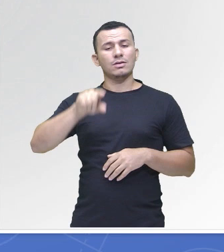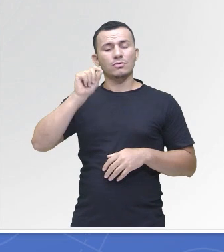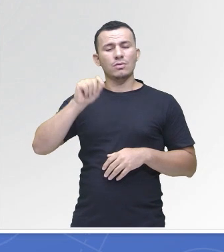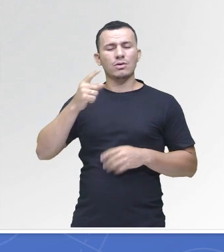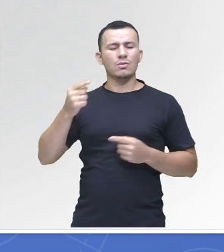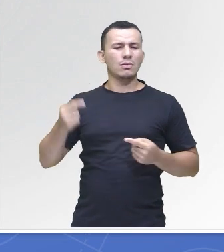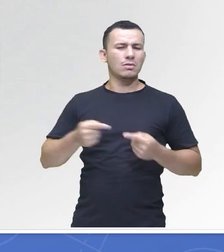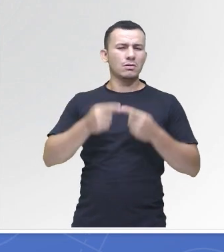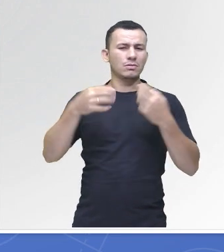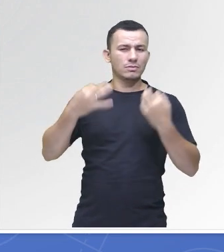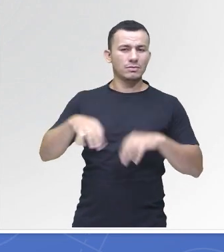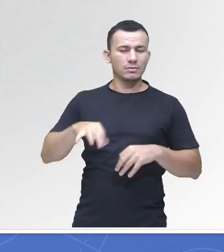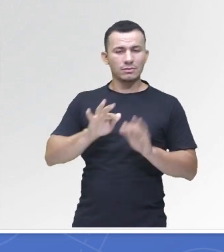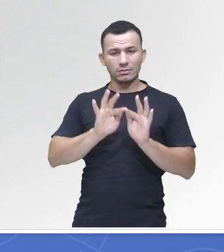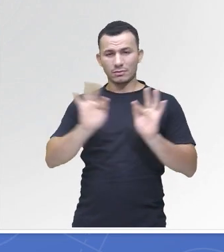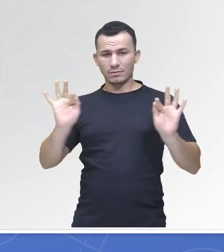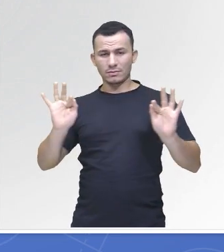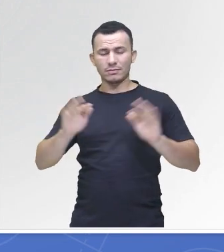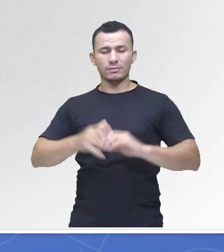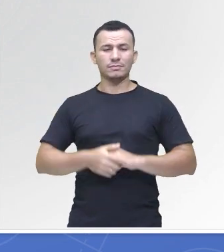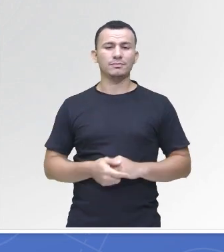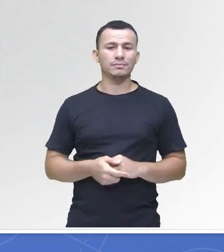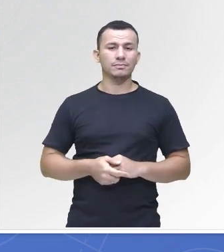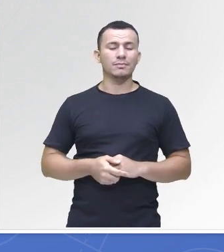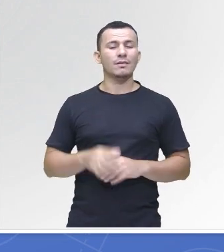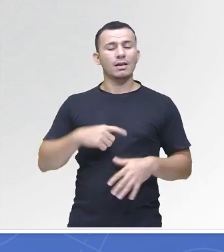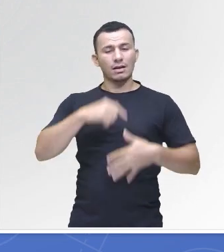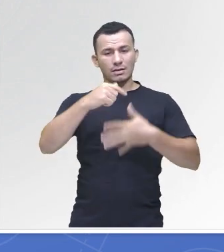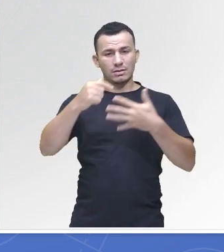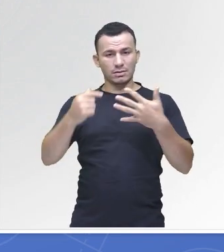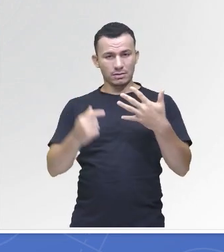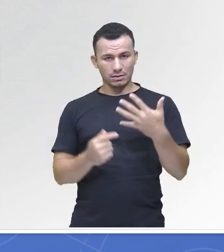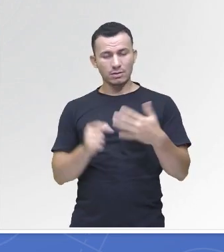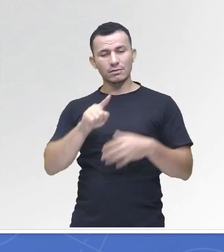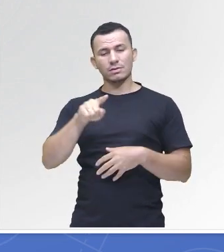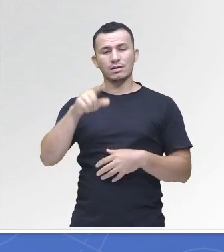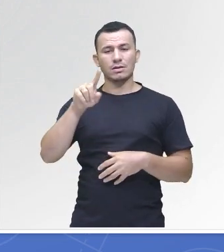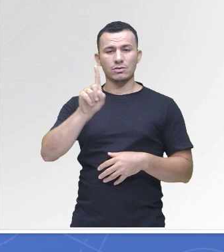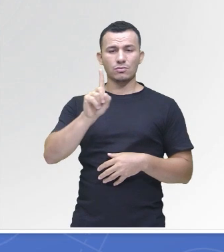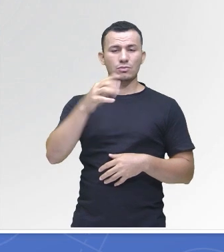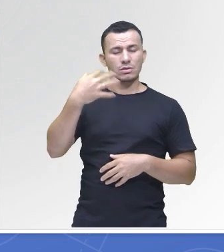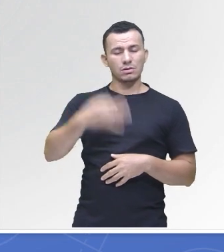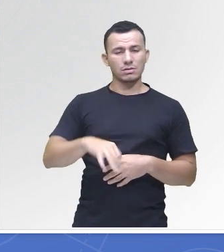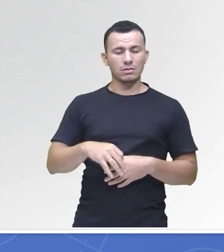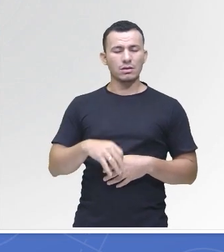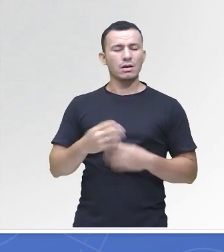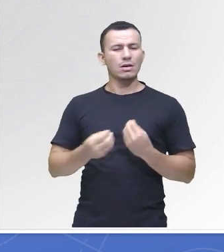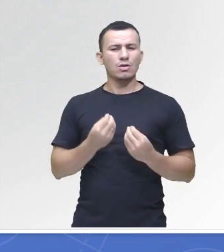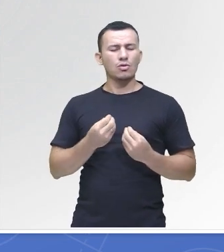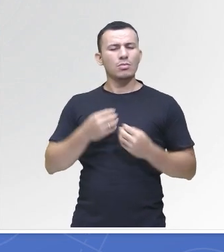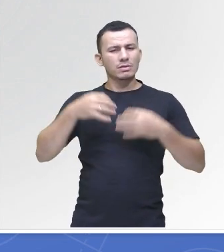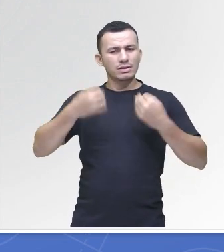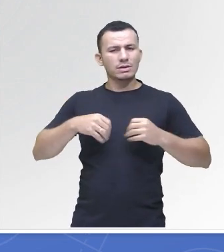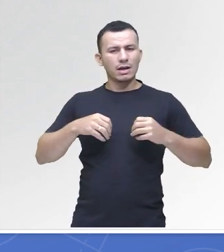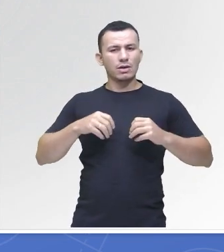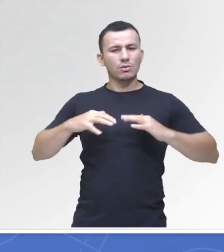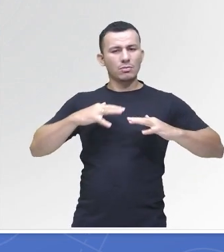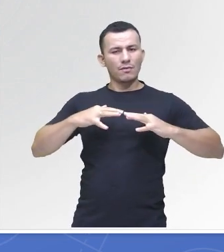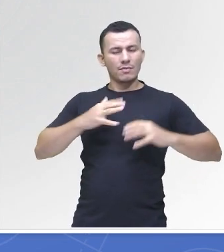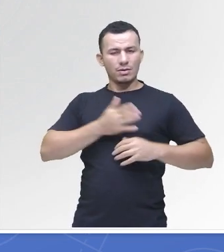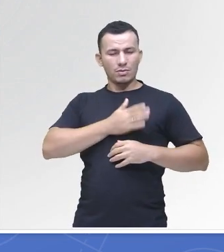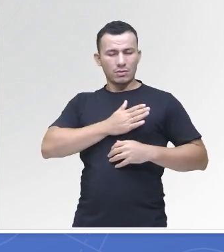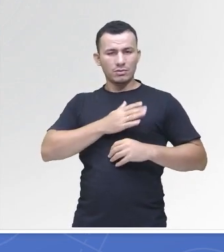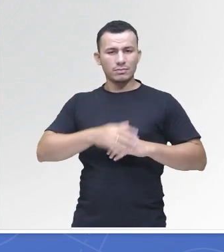vai completar essa nossa frase. Tá? Então a gente tem aí 5 alternativas para vocês escolherem o que completa corretamente a nossa frase.